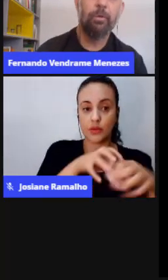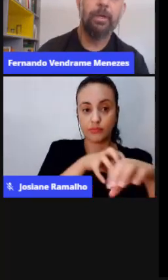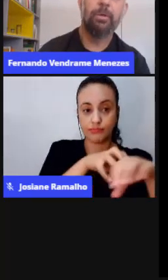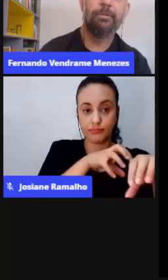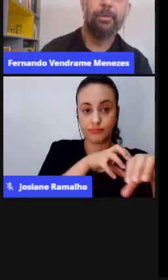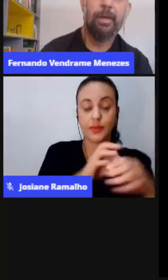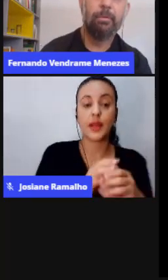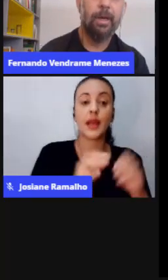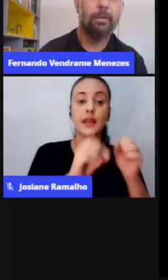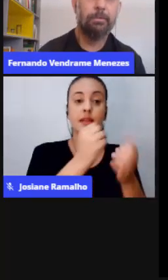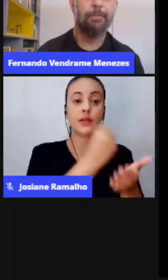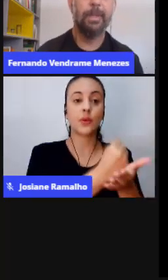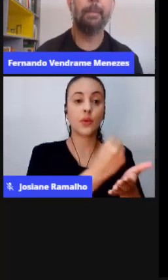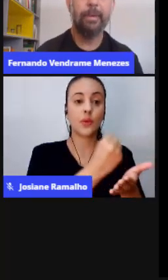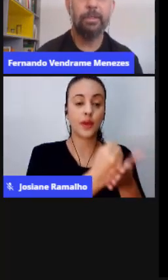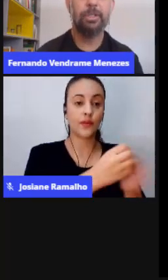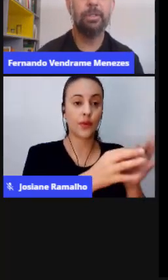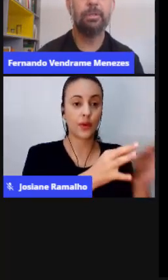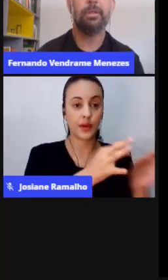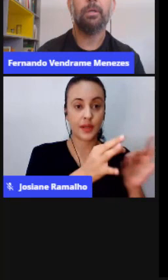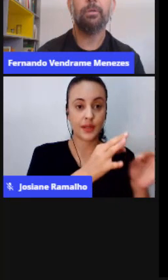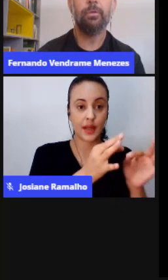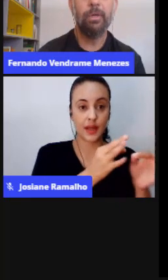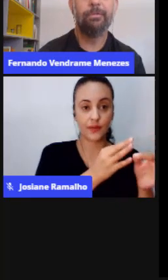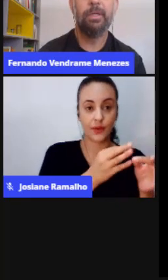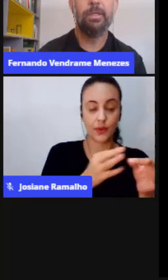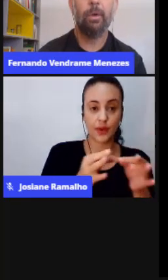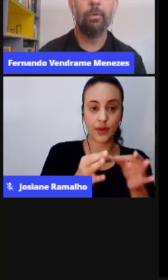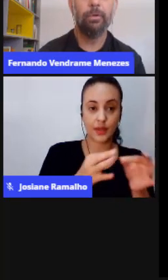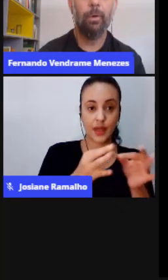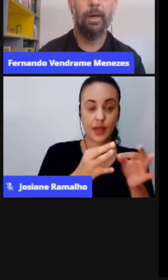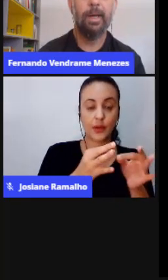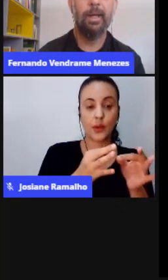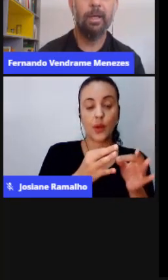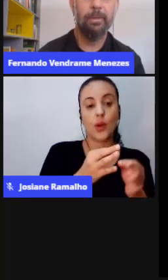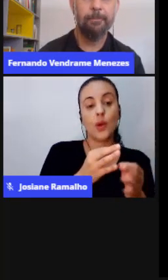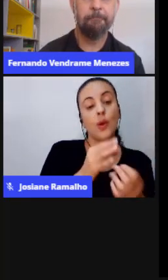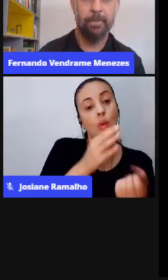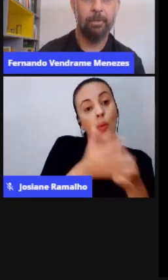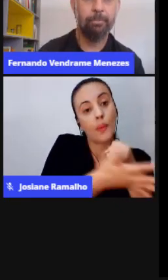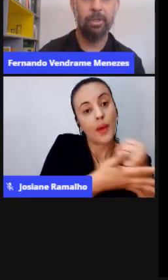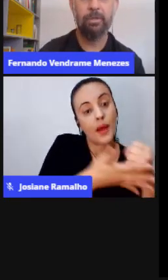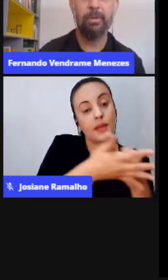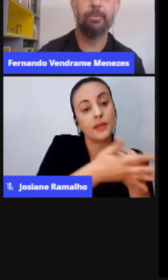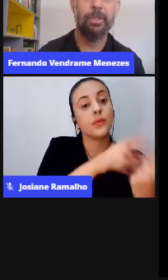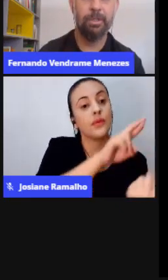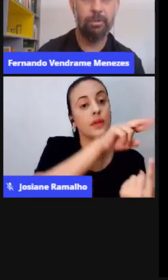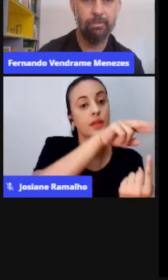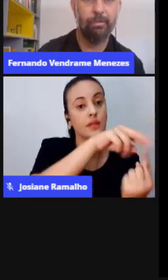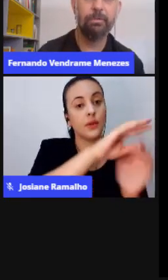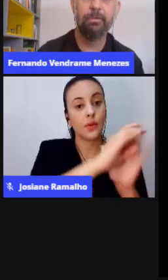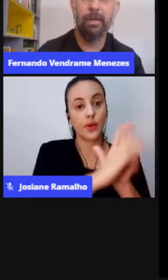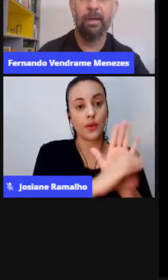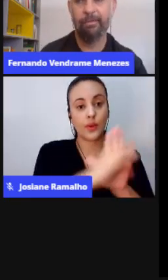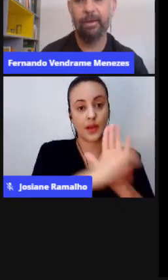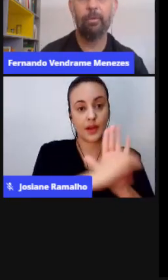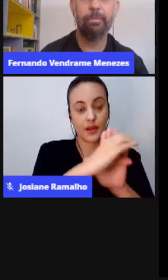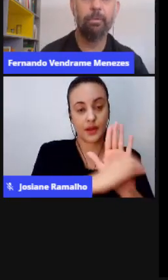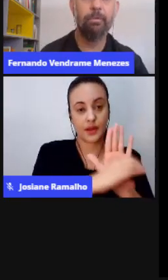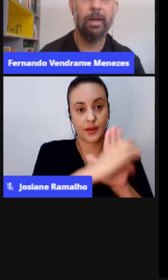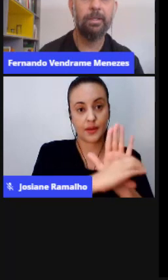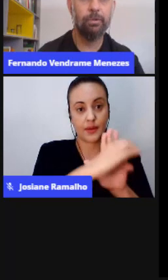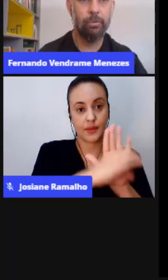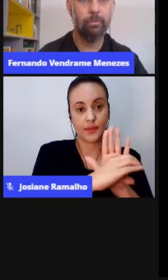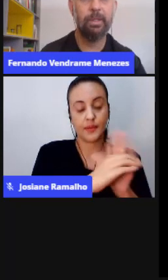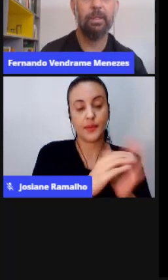esse documento ele foi elaborado a partir do referencial curricular da REM. Um pouquinho mais para adiante eu volto a falar um